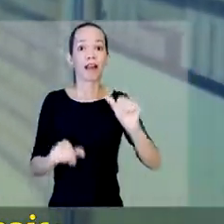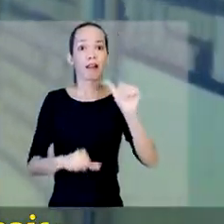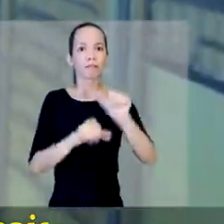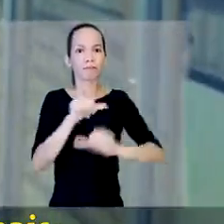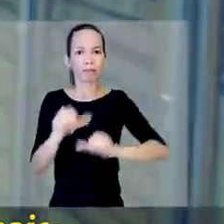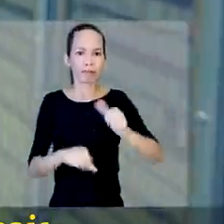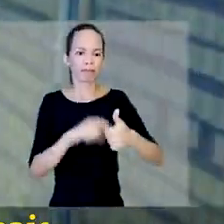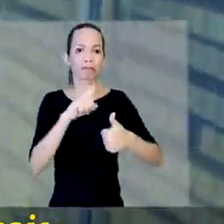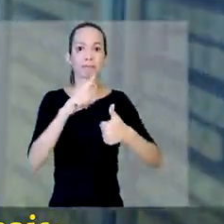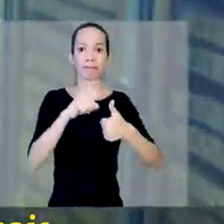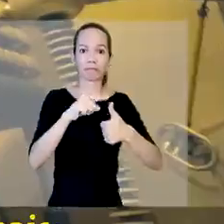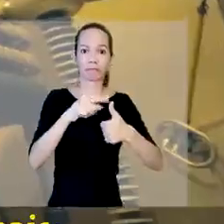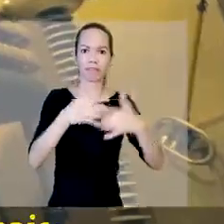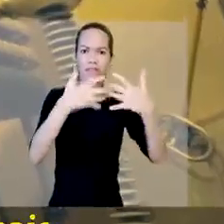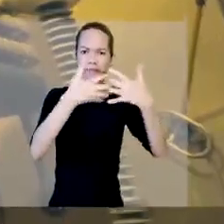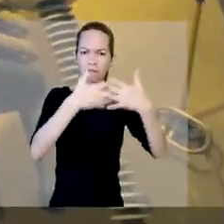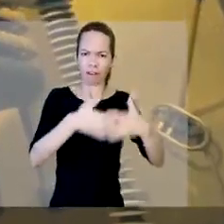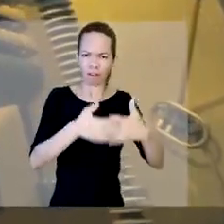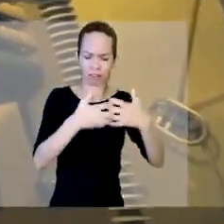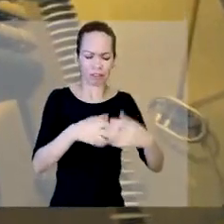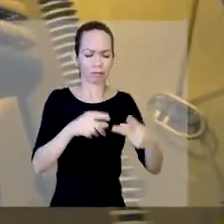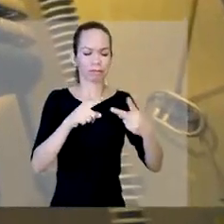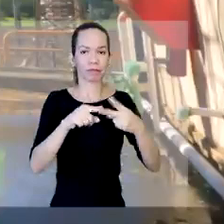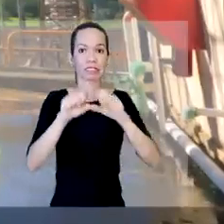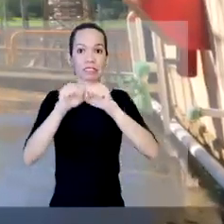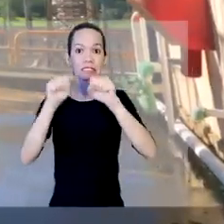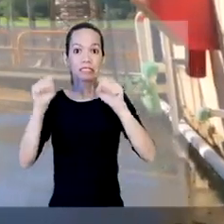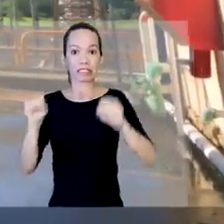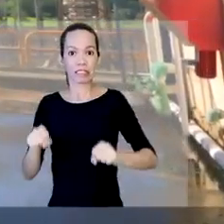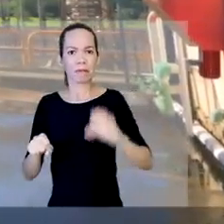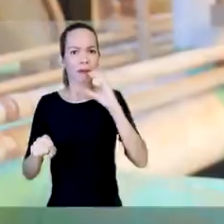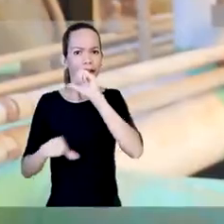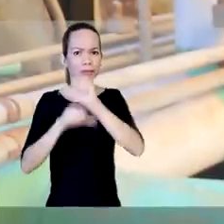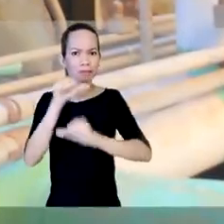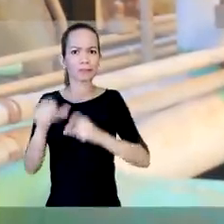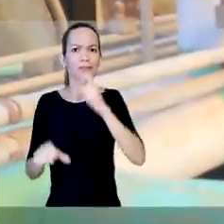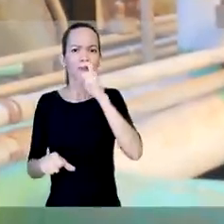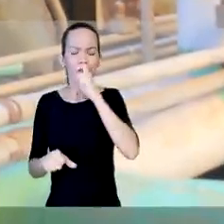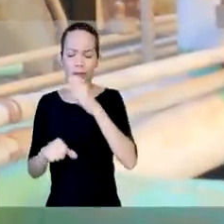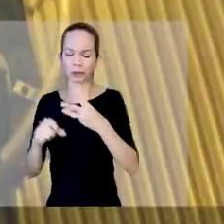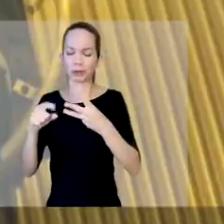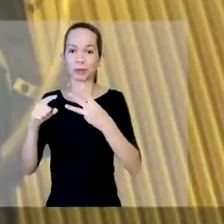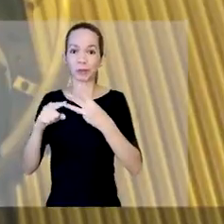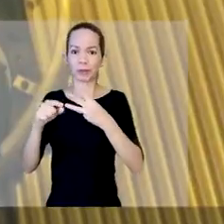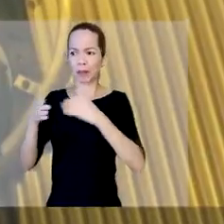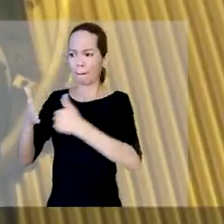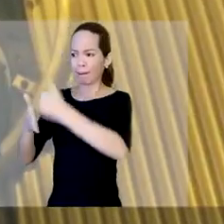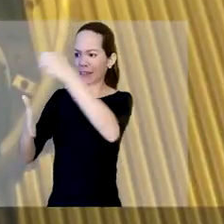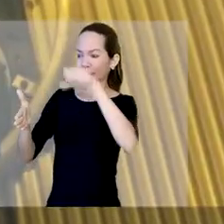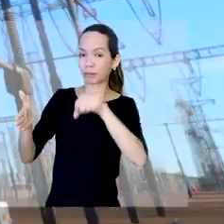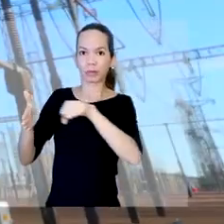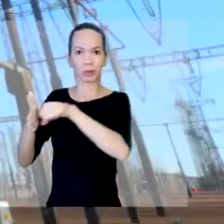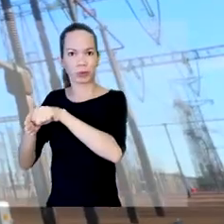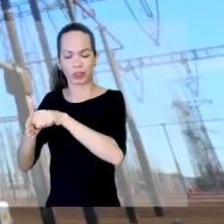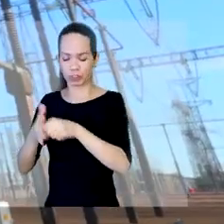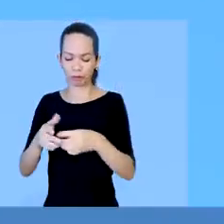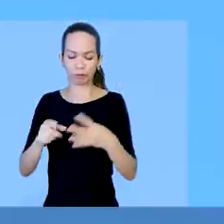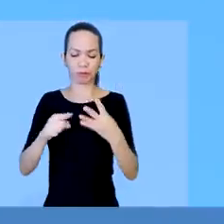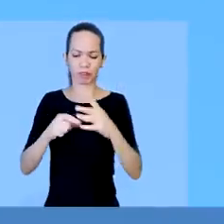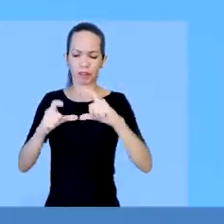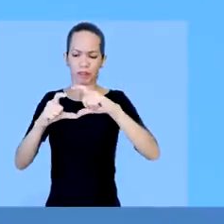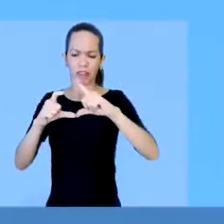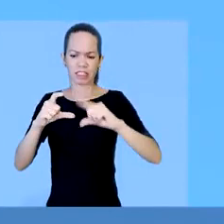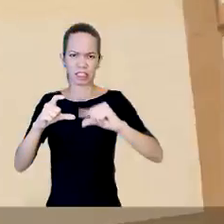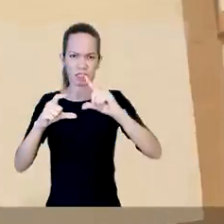seguintes componentes principais: válvulas, sistemas de resfriamento, buchas de parede, sistema